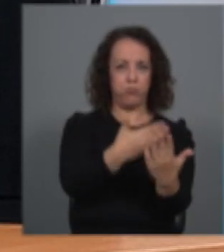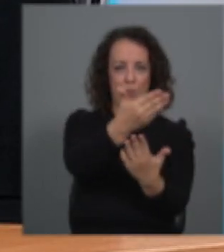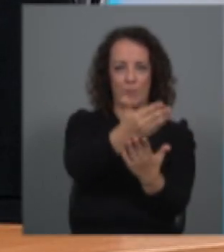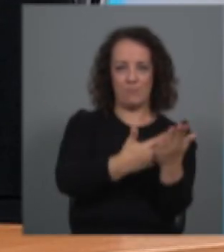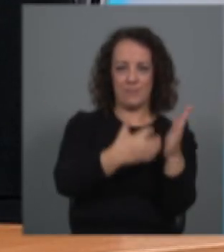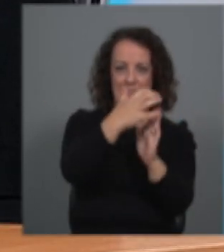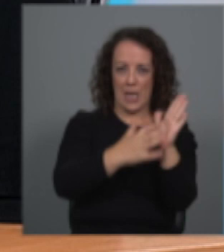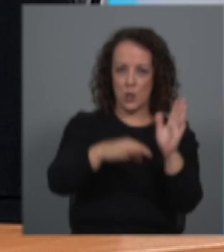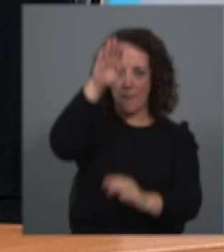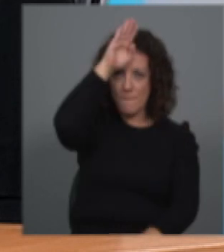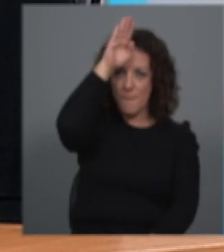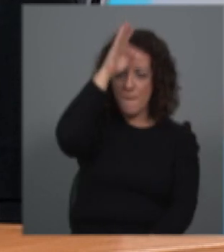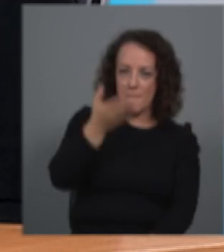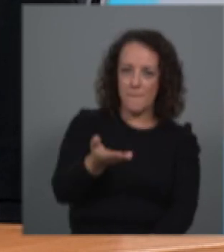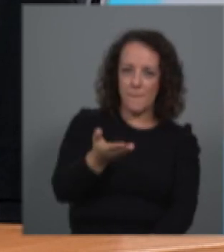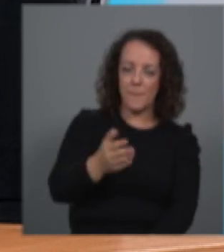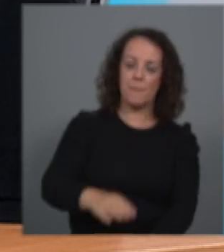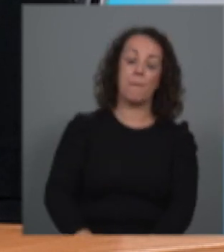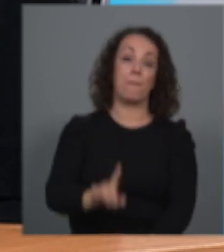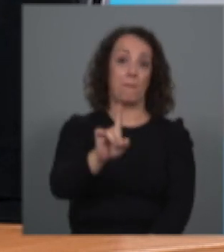Eu acho que se o Papa João Paulo